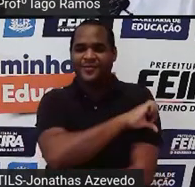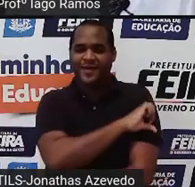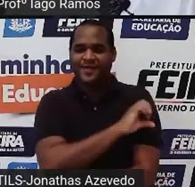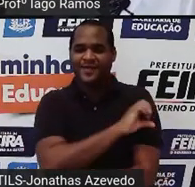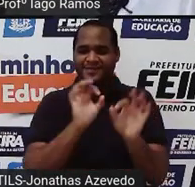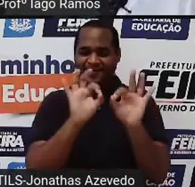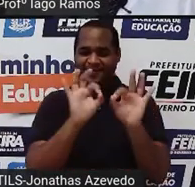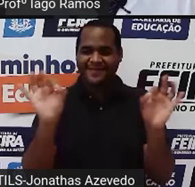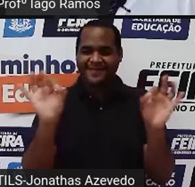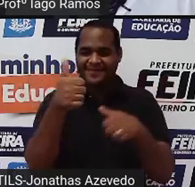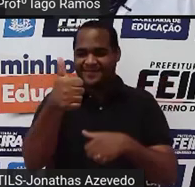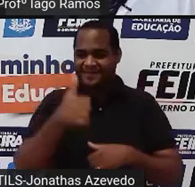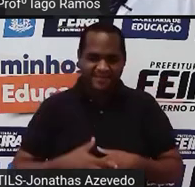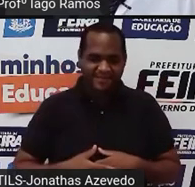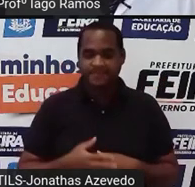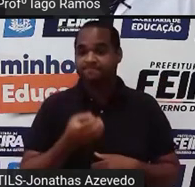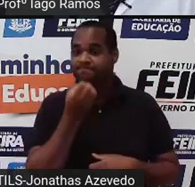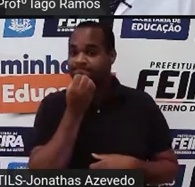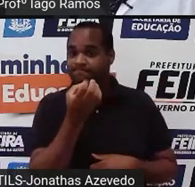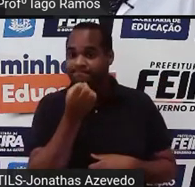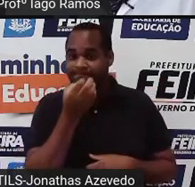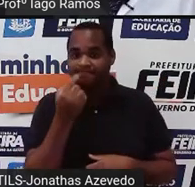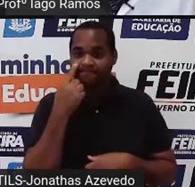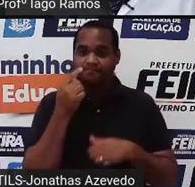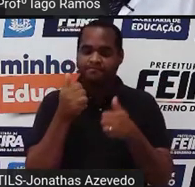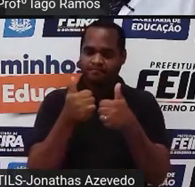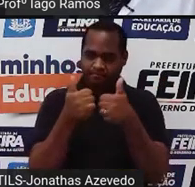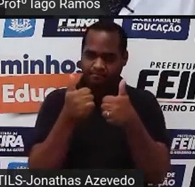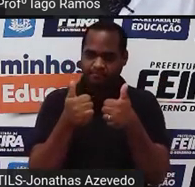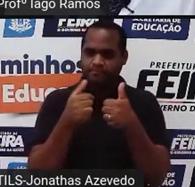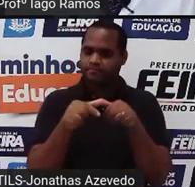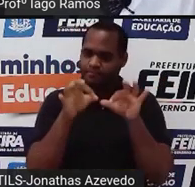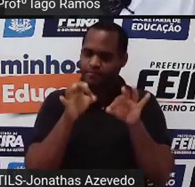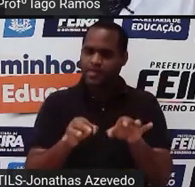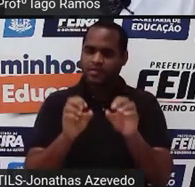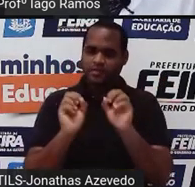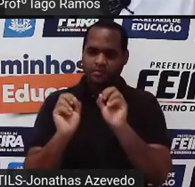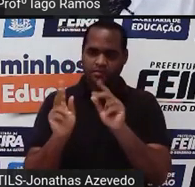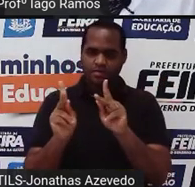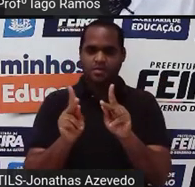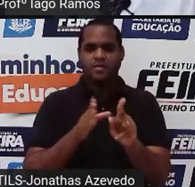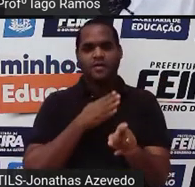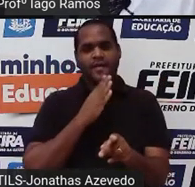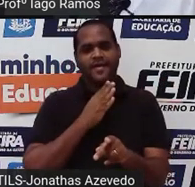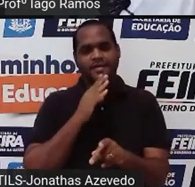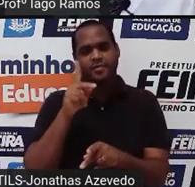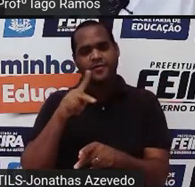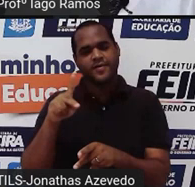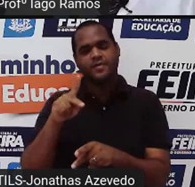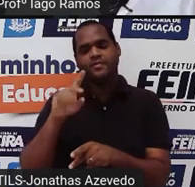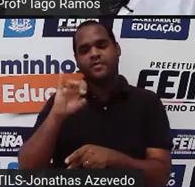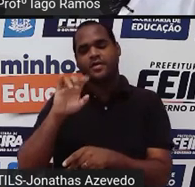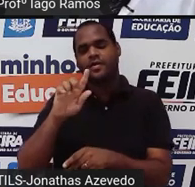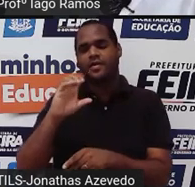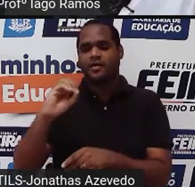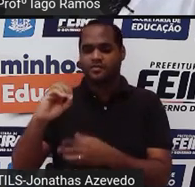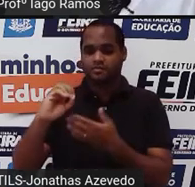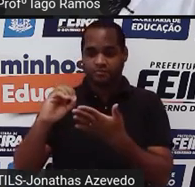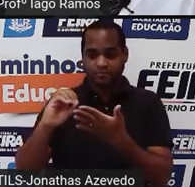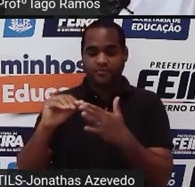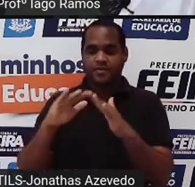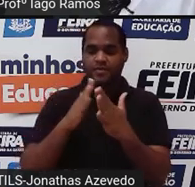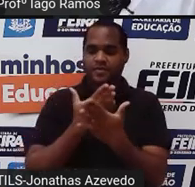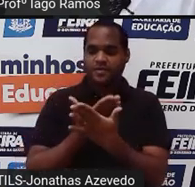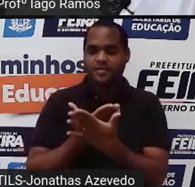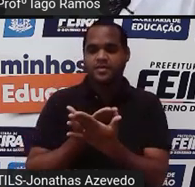Valeu? Então é isso aí. Bom, você certamente já me conhece, sou o professor Iago Ramos, venho lá da